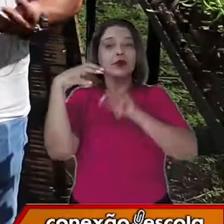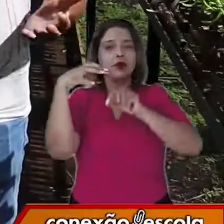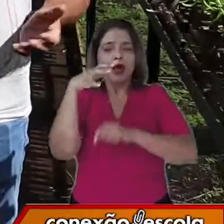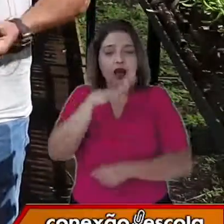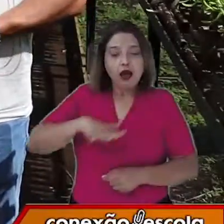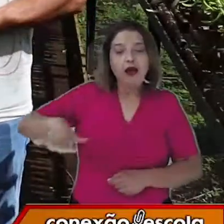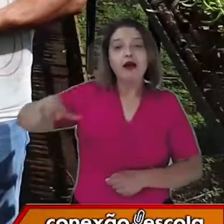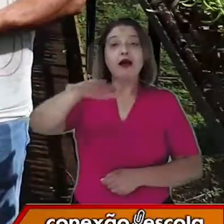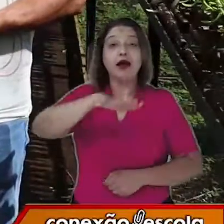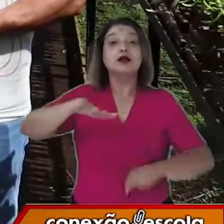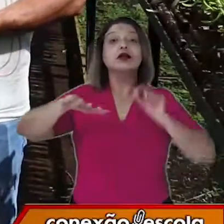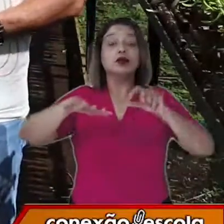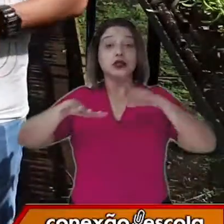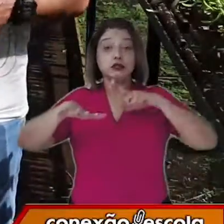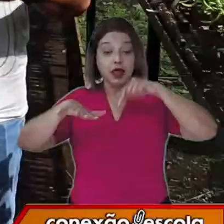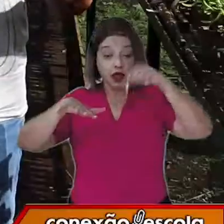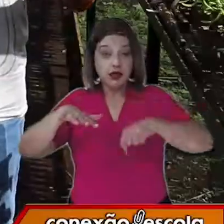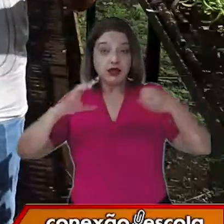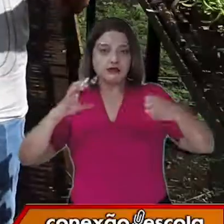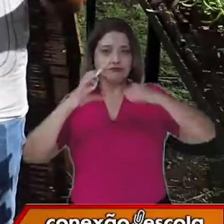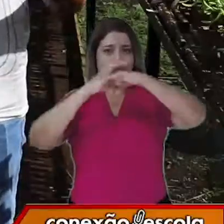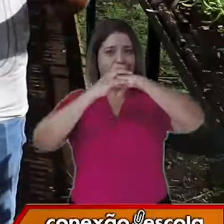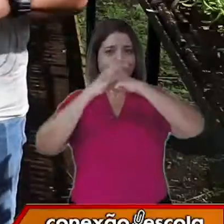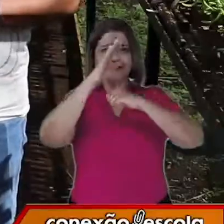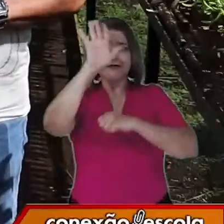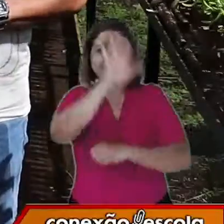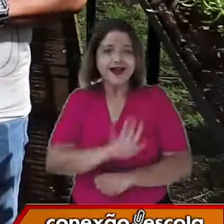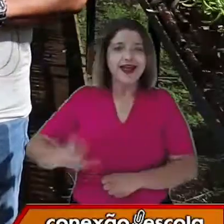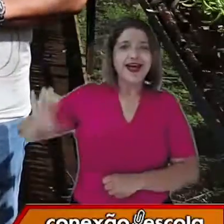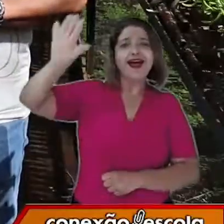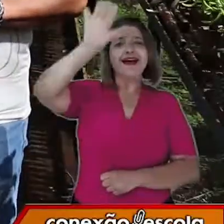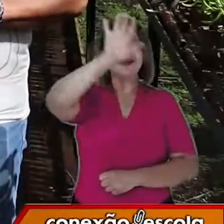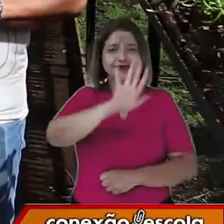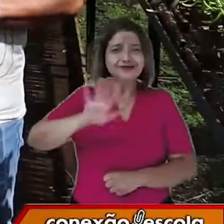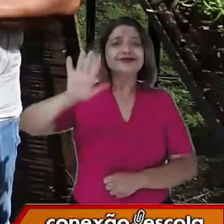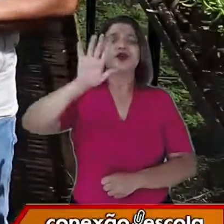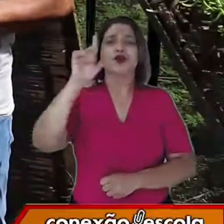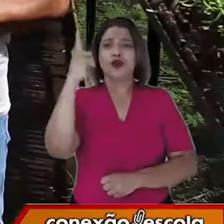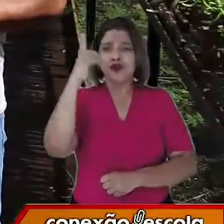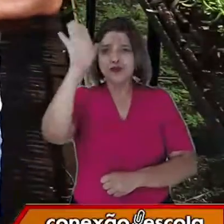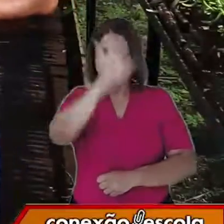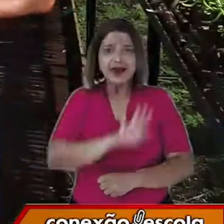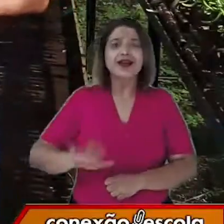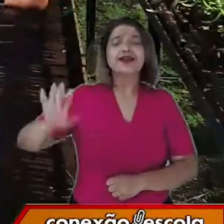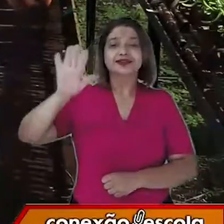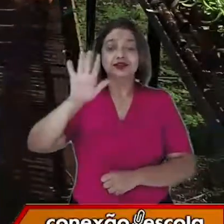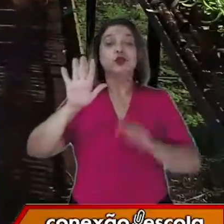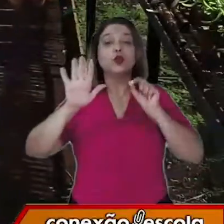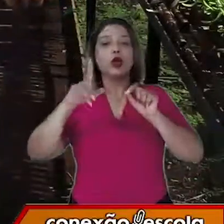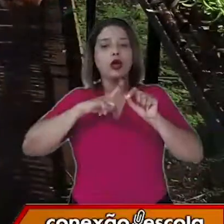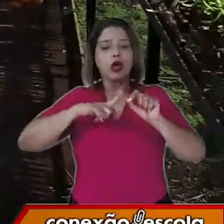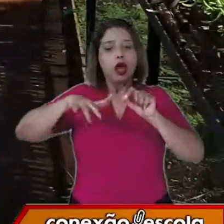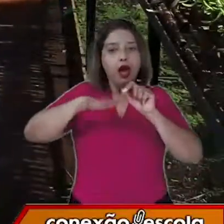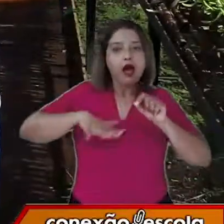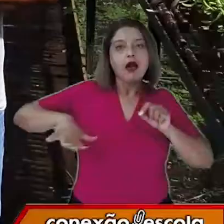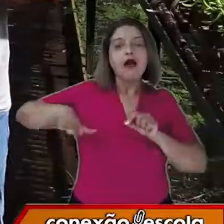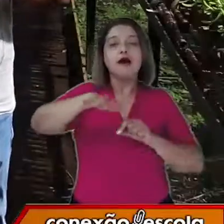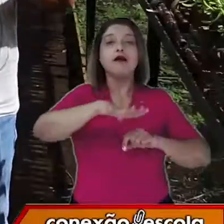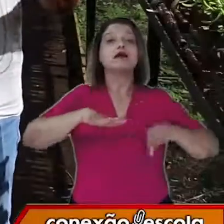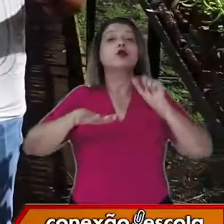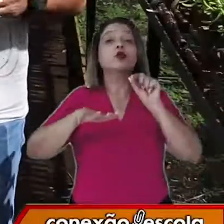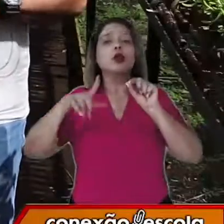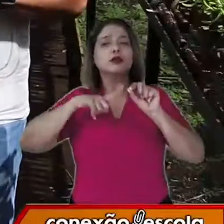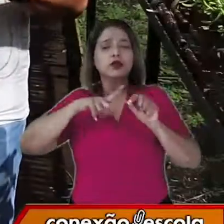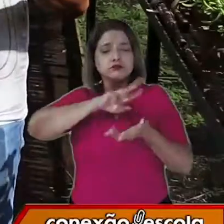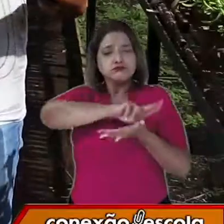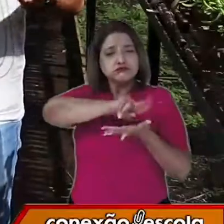uma região localizada aqui no centro do Brasil, do Planalto Central brasileiro. É uma região em que nós